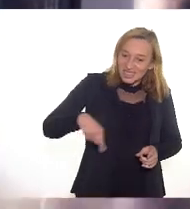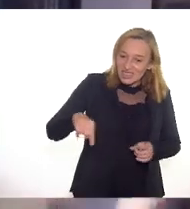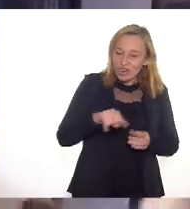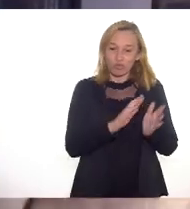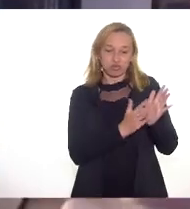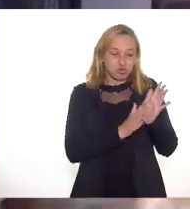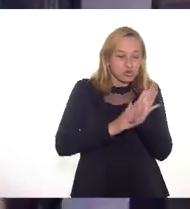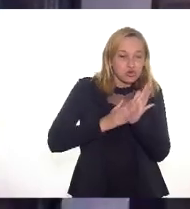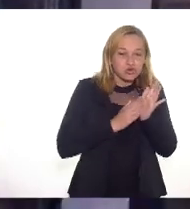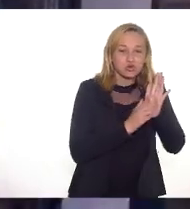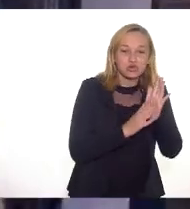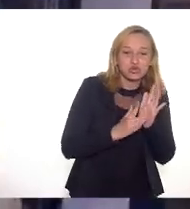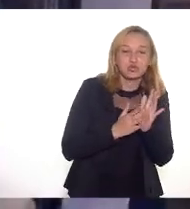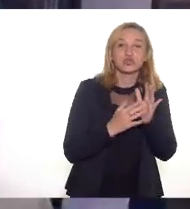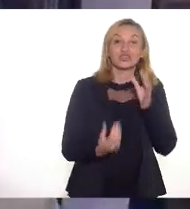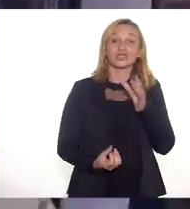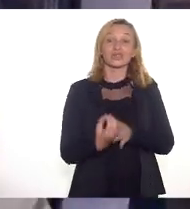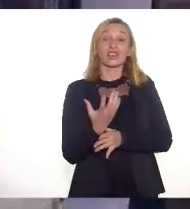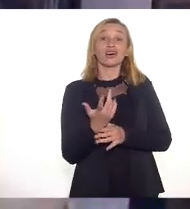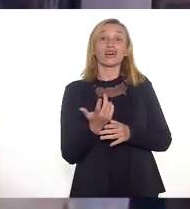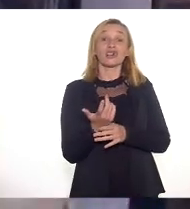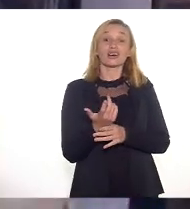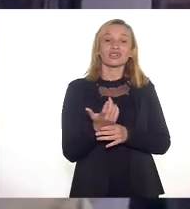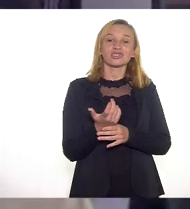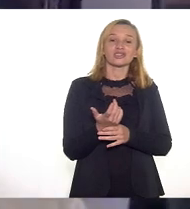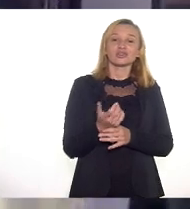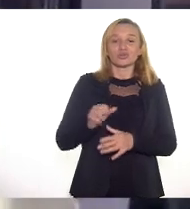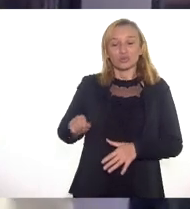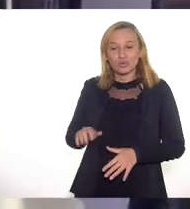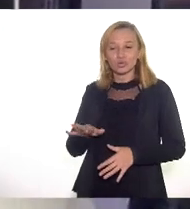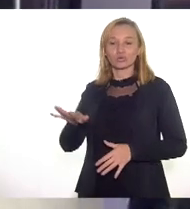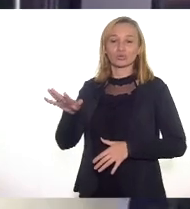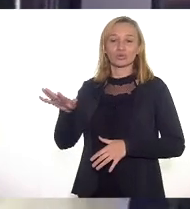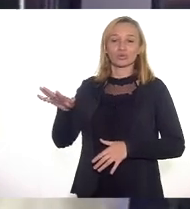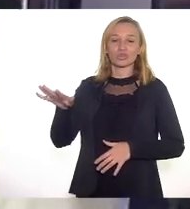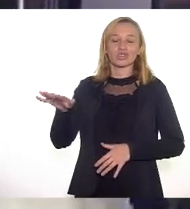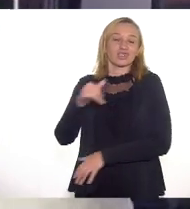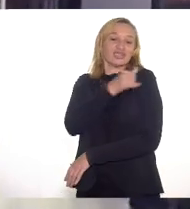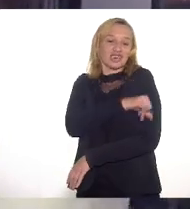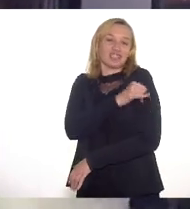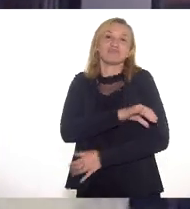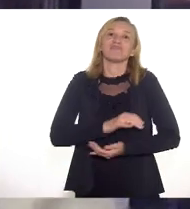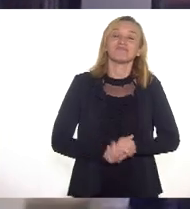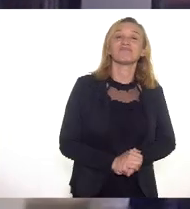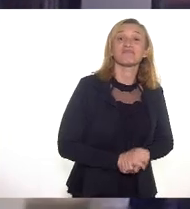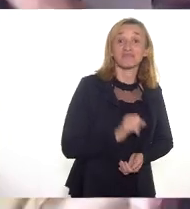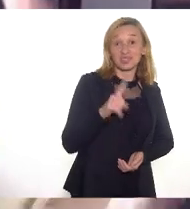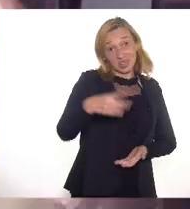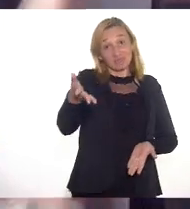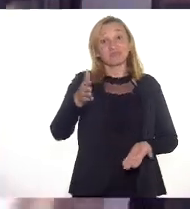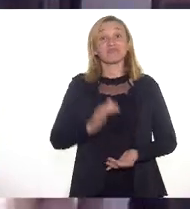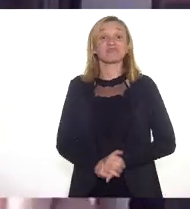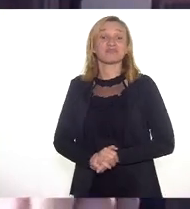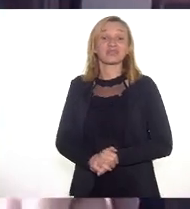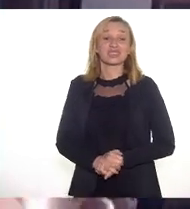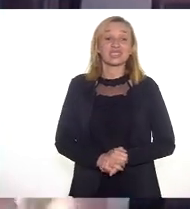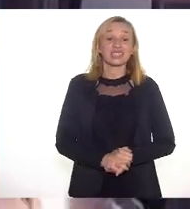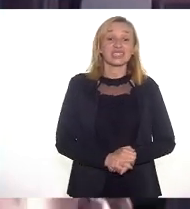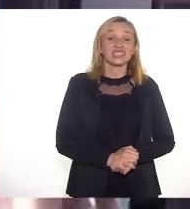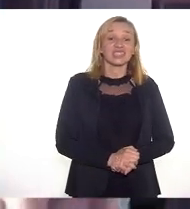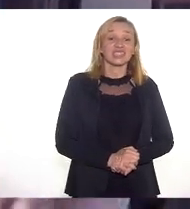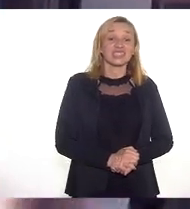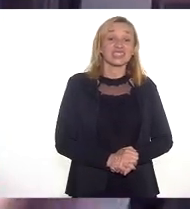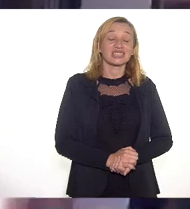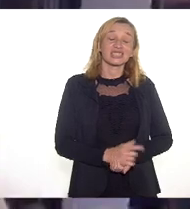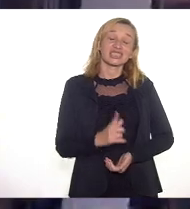samba realizadas no subúrbio carioca. É isso daí.